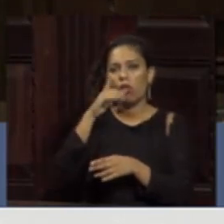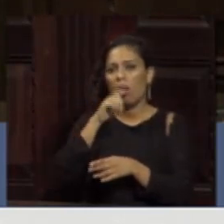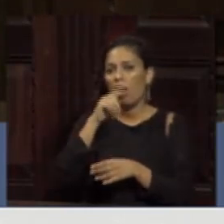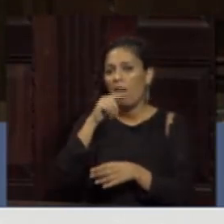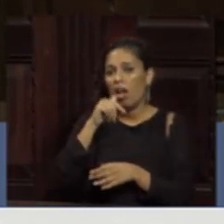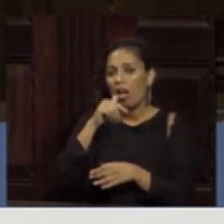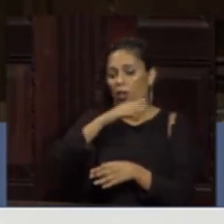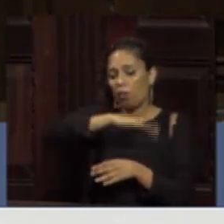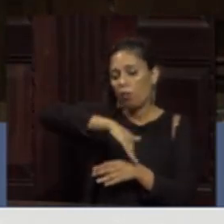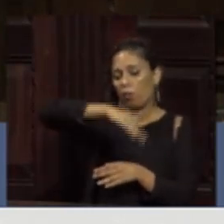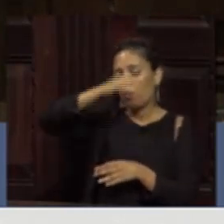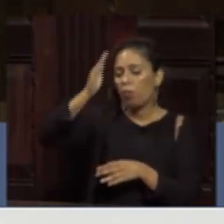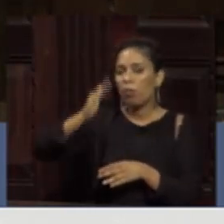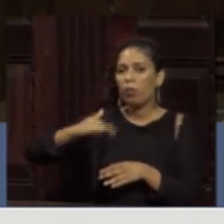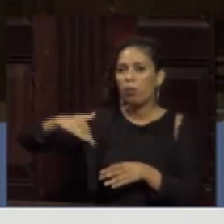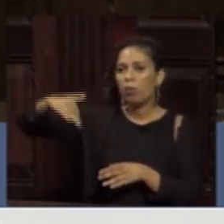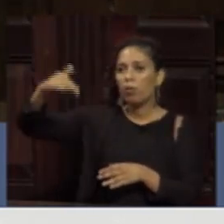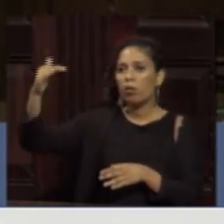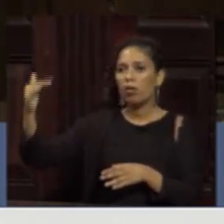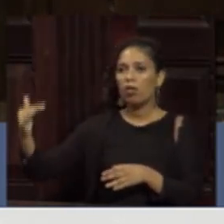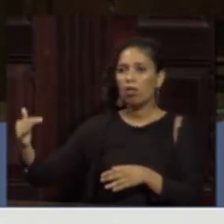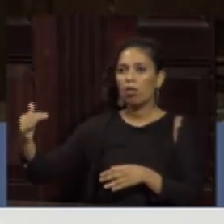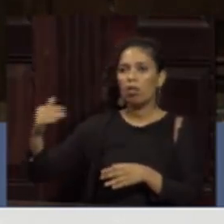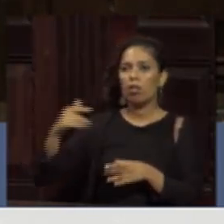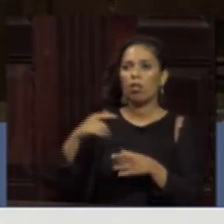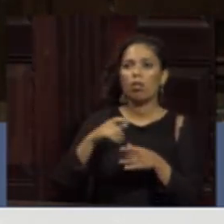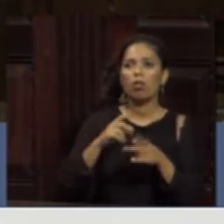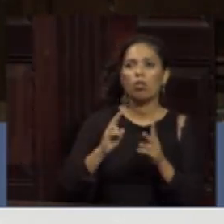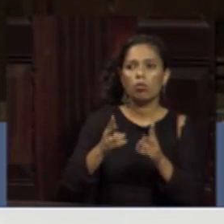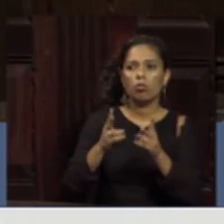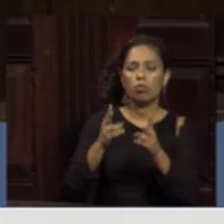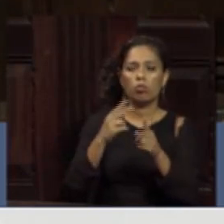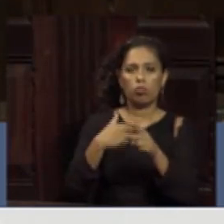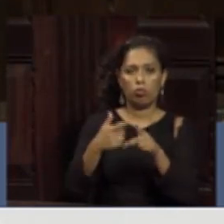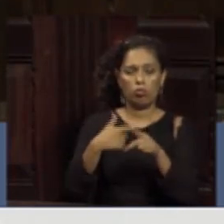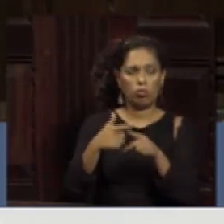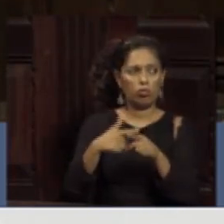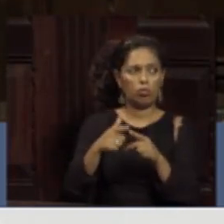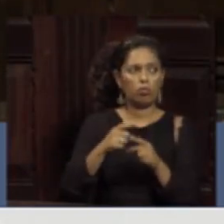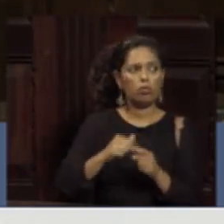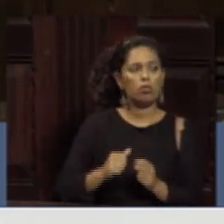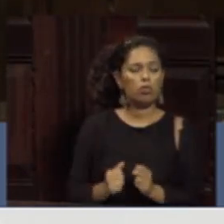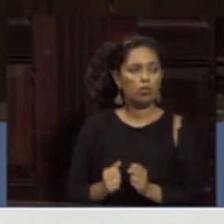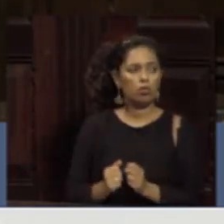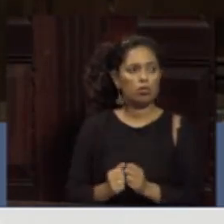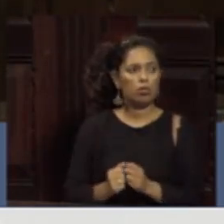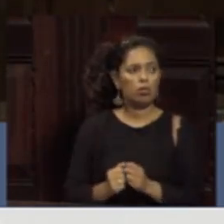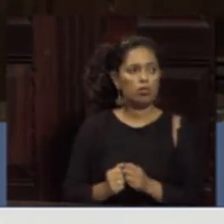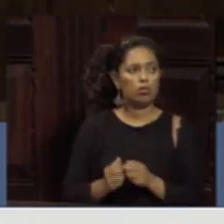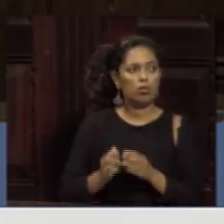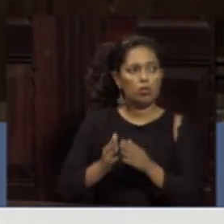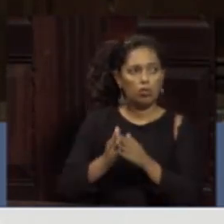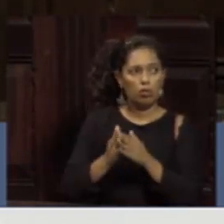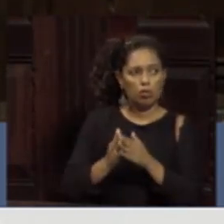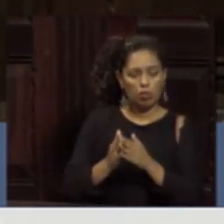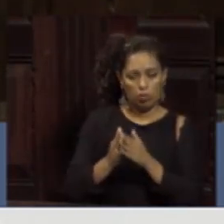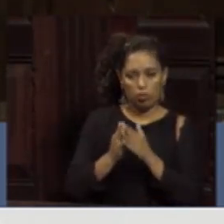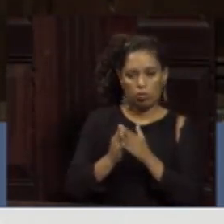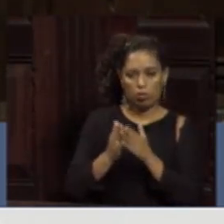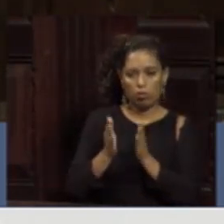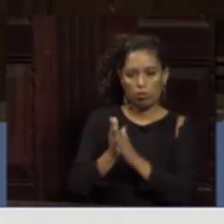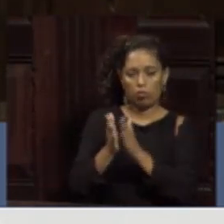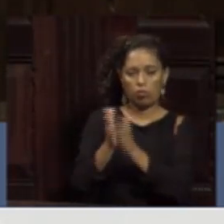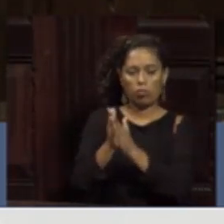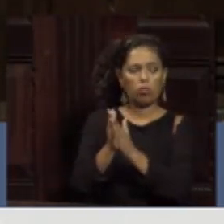mas alcançando a rede hídrica do município. Então, eu venho a esta tribuna para elogiar a